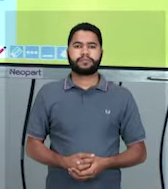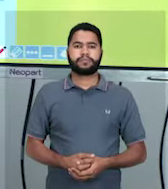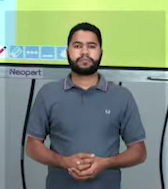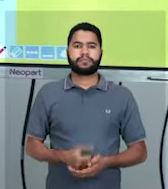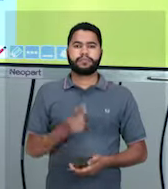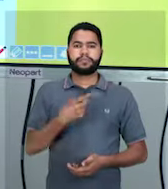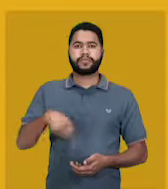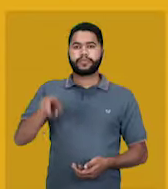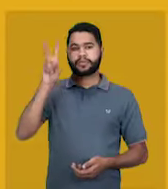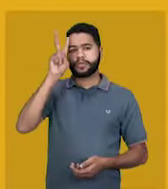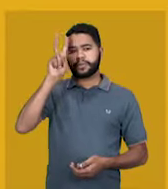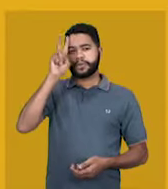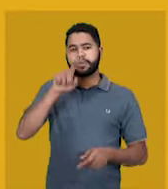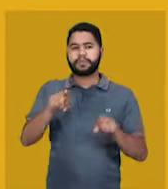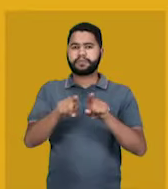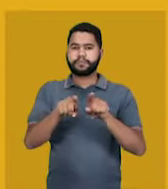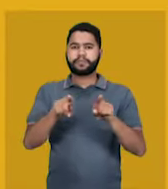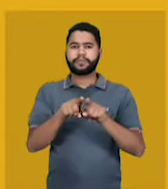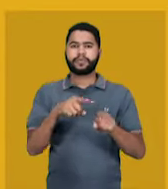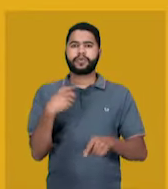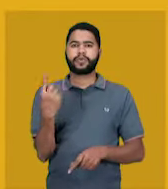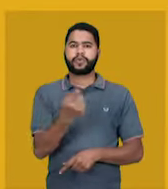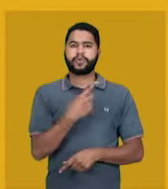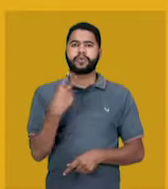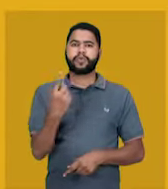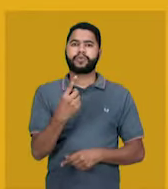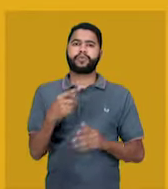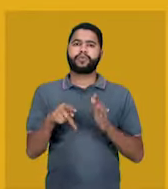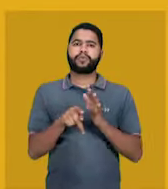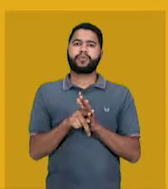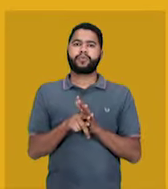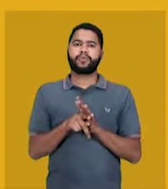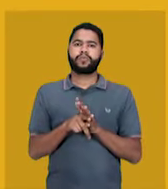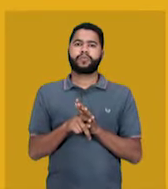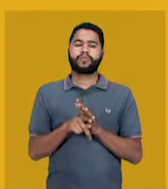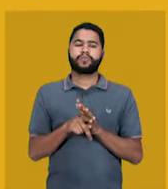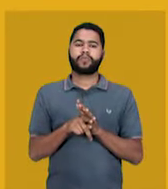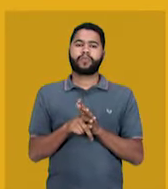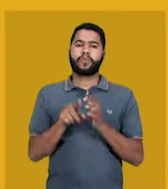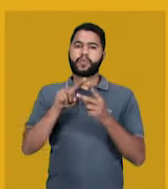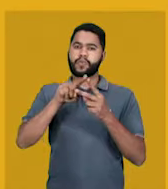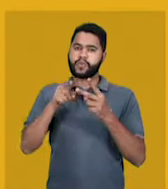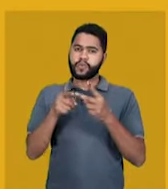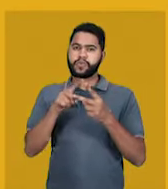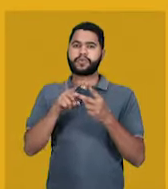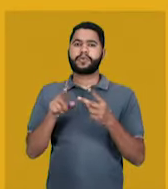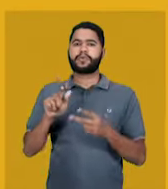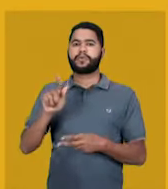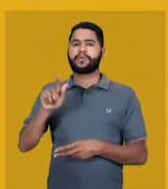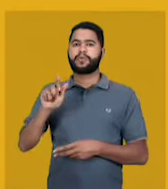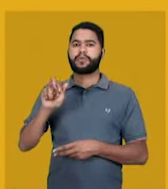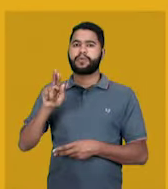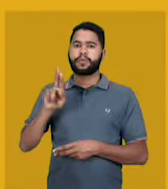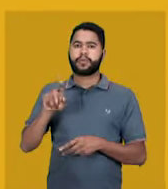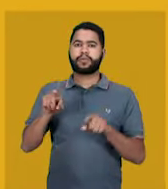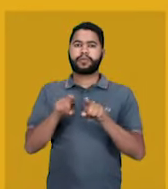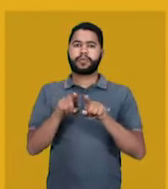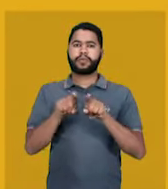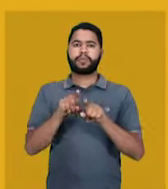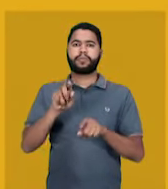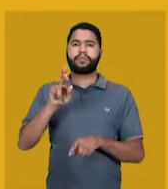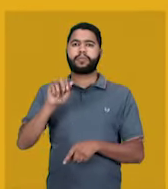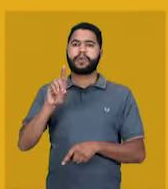Para a gente lembrar também daquela nosso círculo dos ângulos, né? Em graus e em radianos.